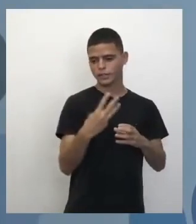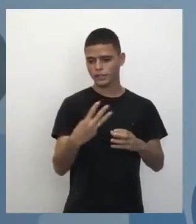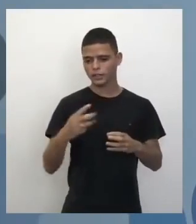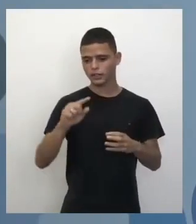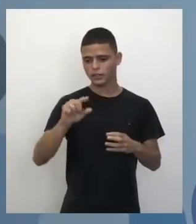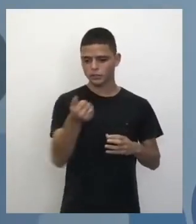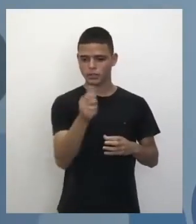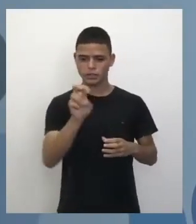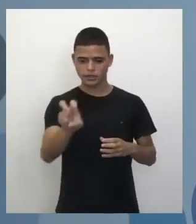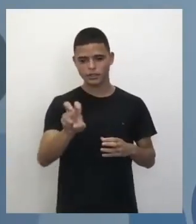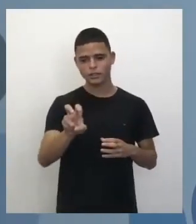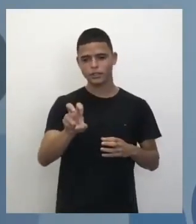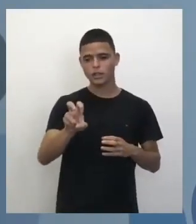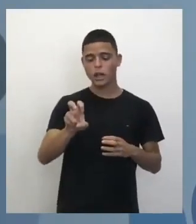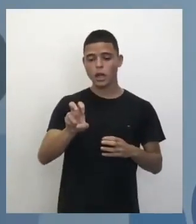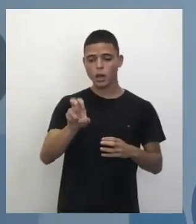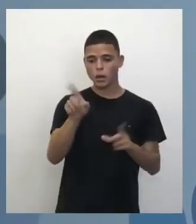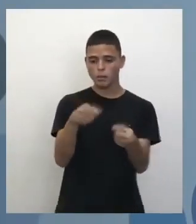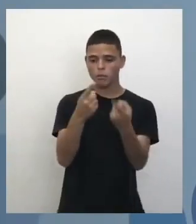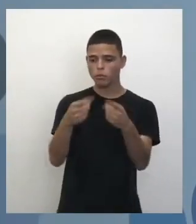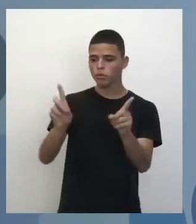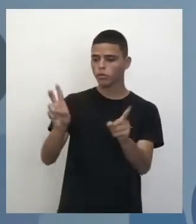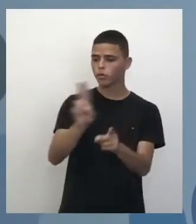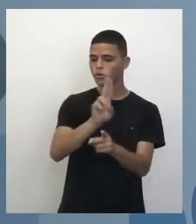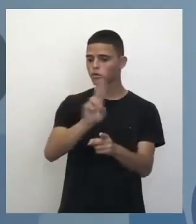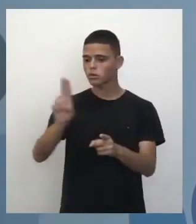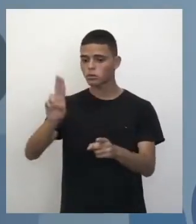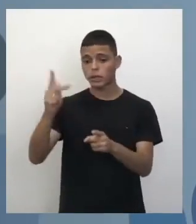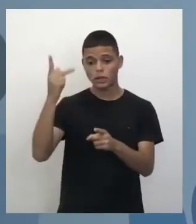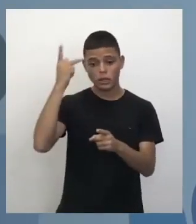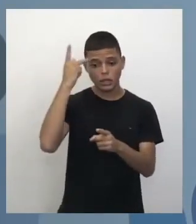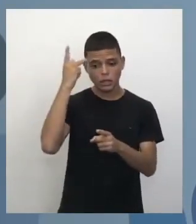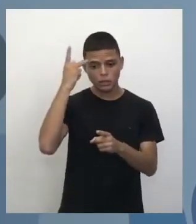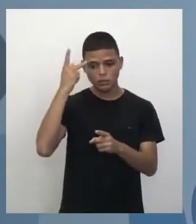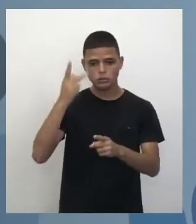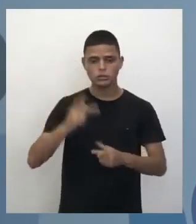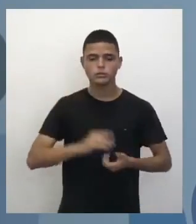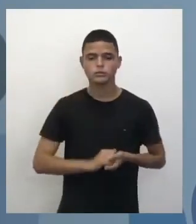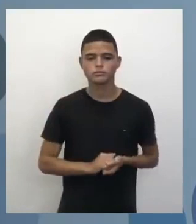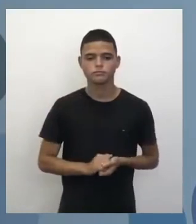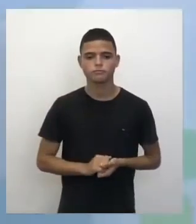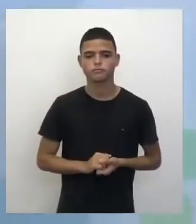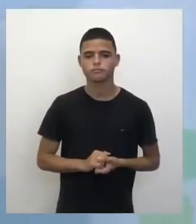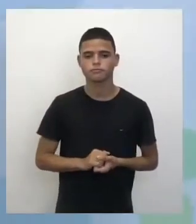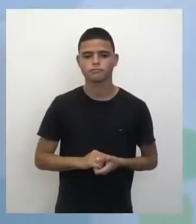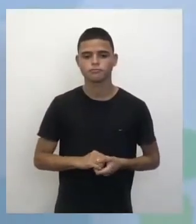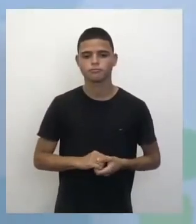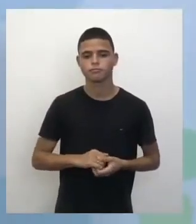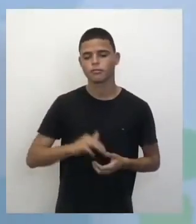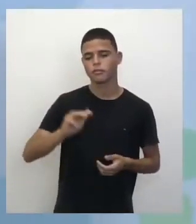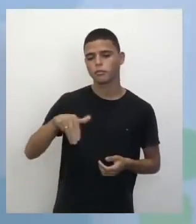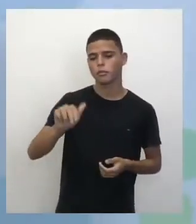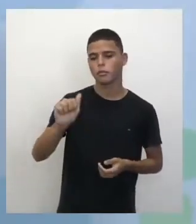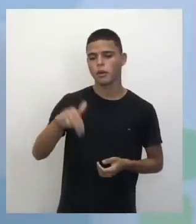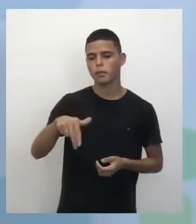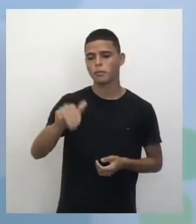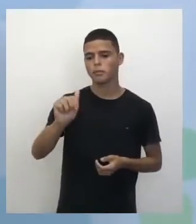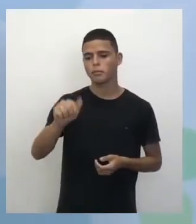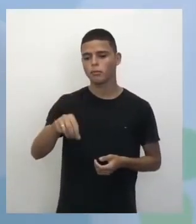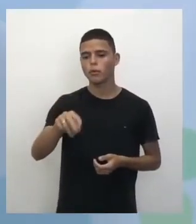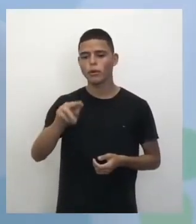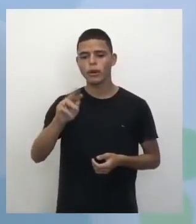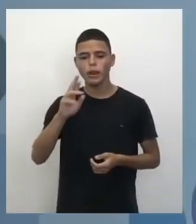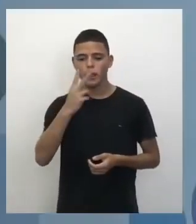música chamada São Paulo. Nossa, tem um verso que é Desperta São Paulo. Nossa, eu gosto muito. Mas Mamonas também lembra com um shopping